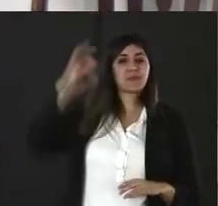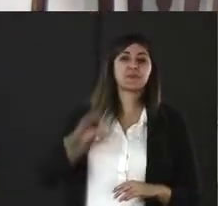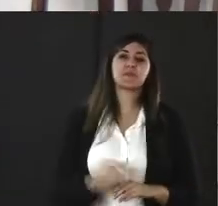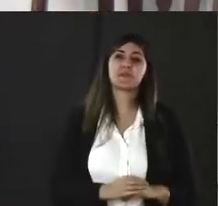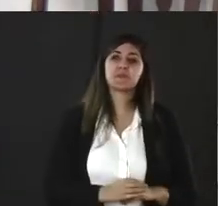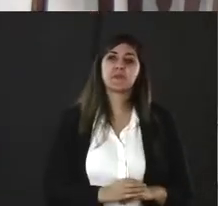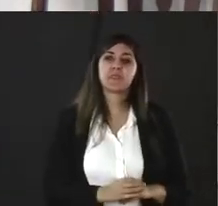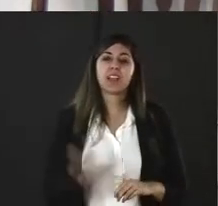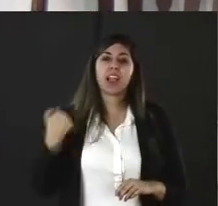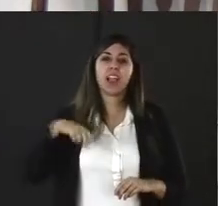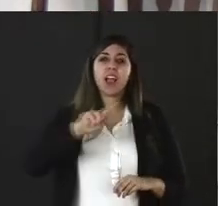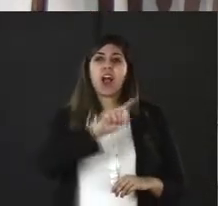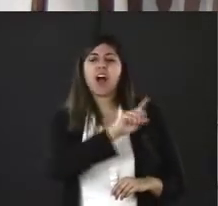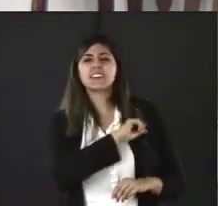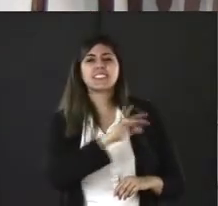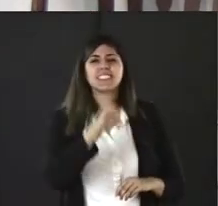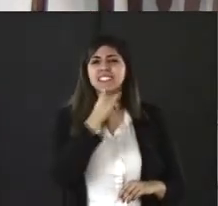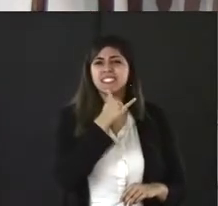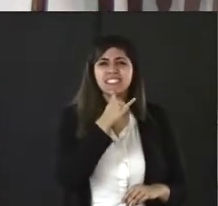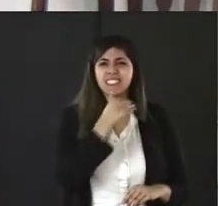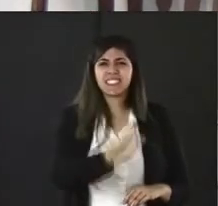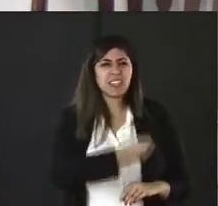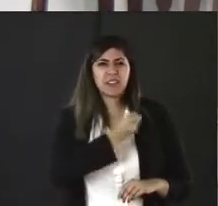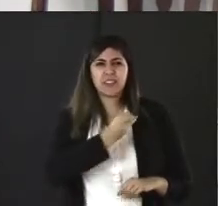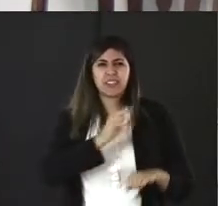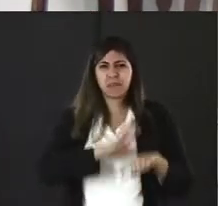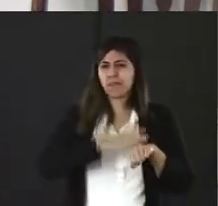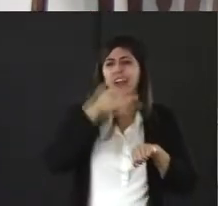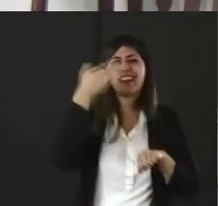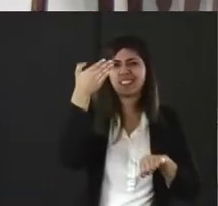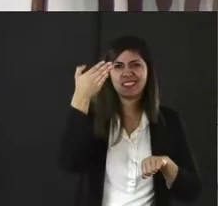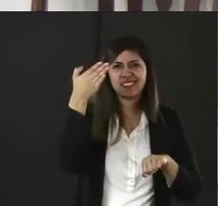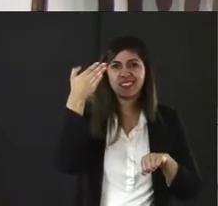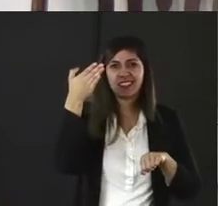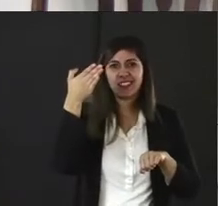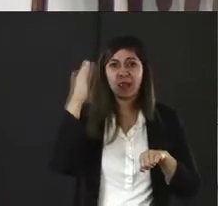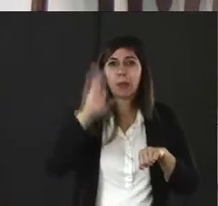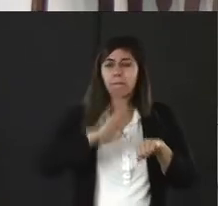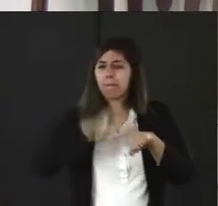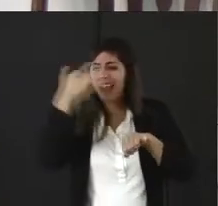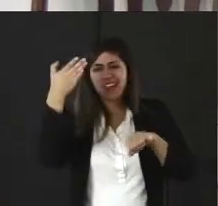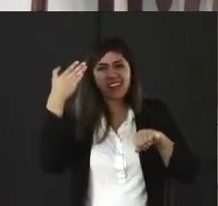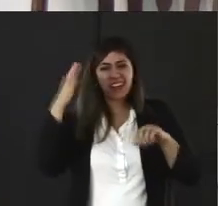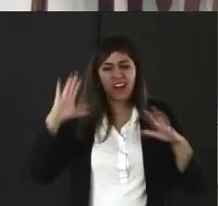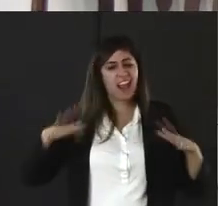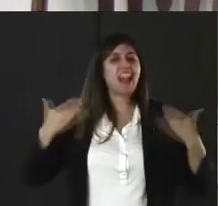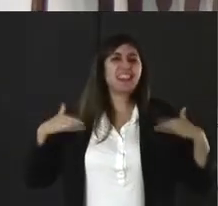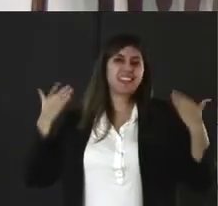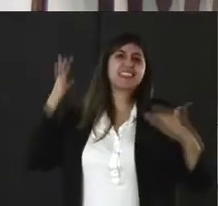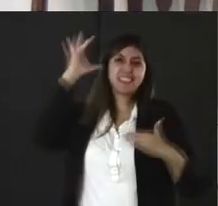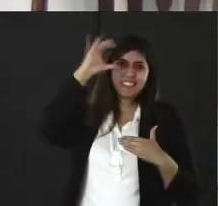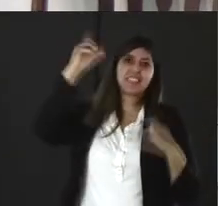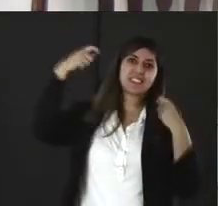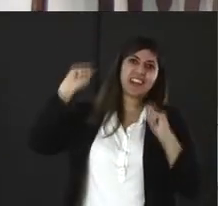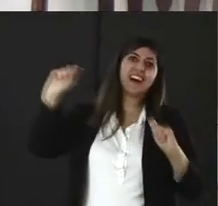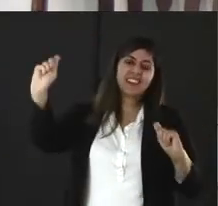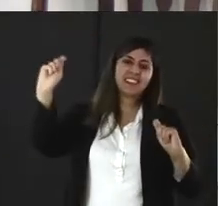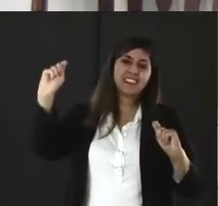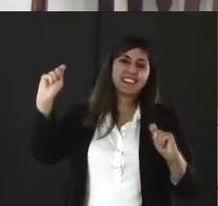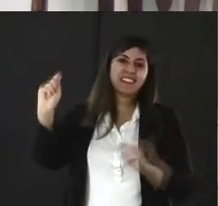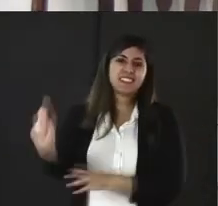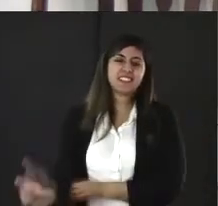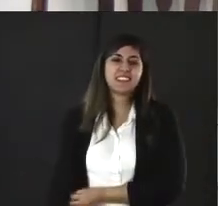tristezas da vida não são maiores do que a alegria de deus então fica são importante cristão